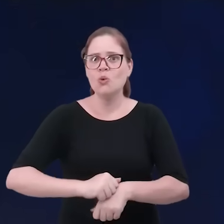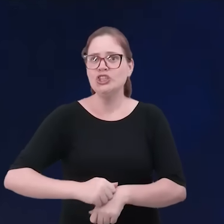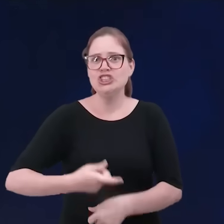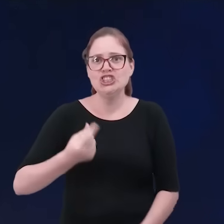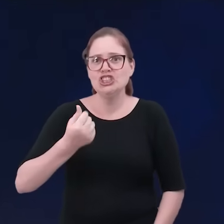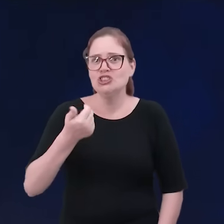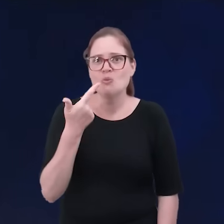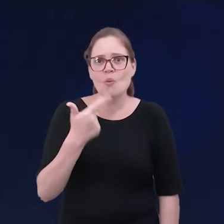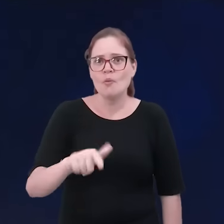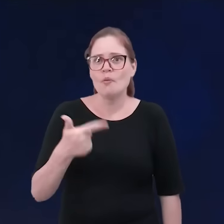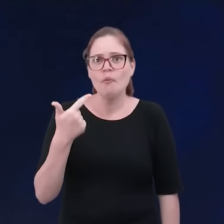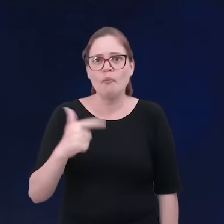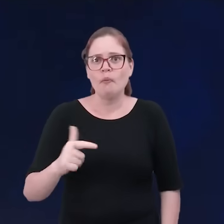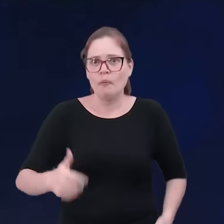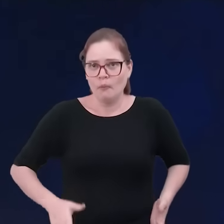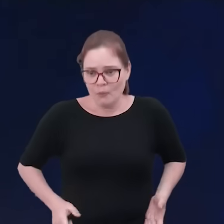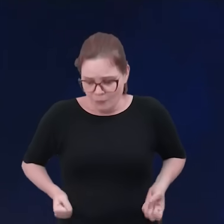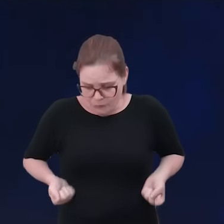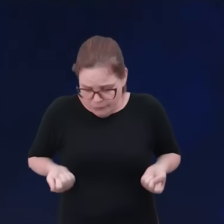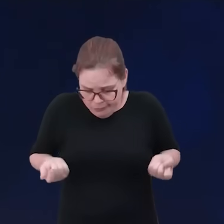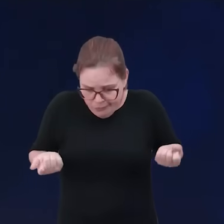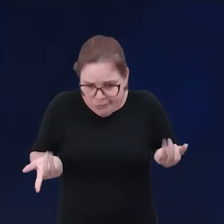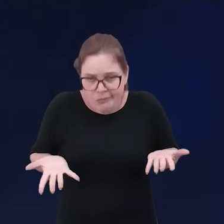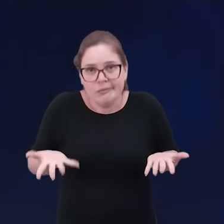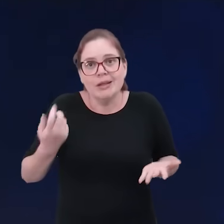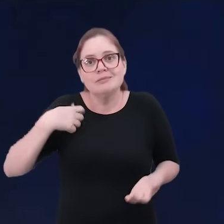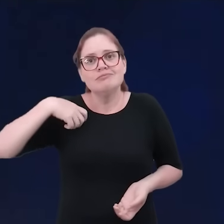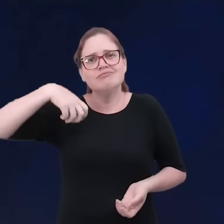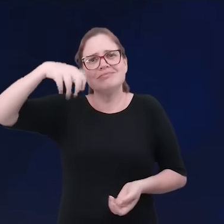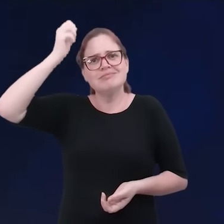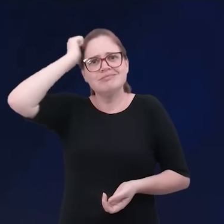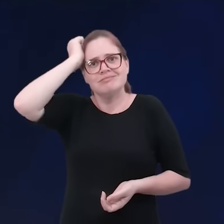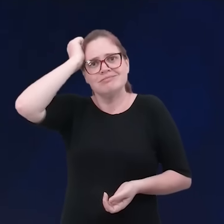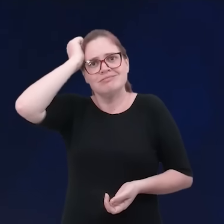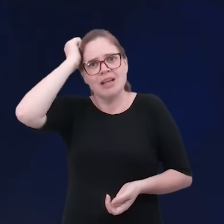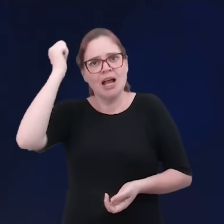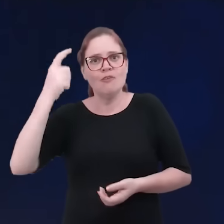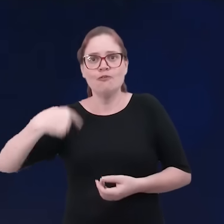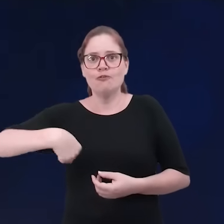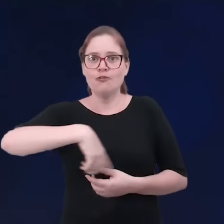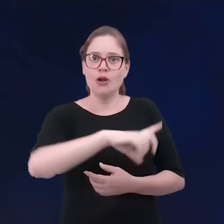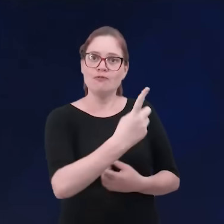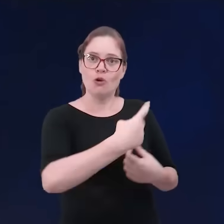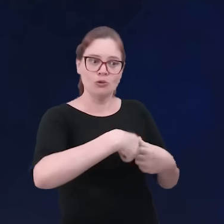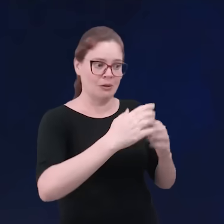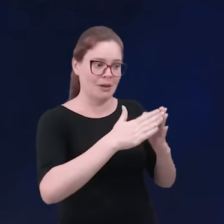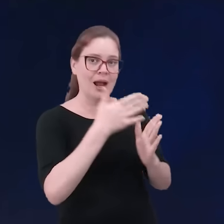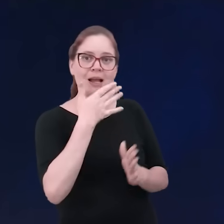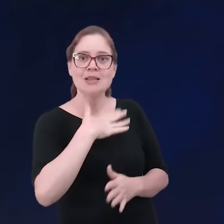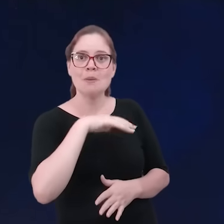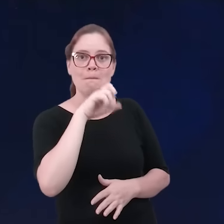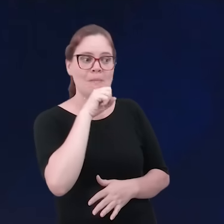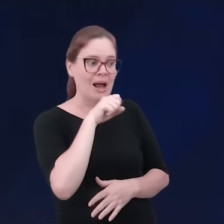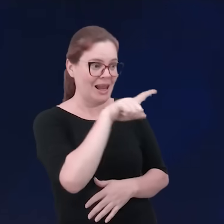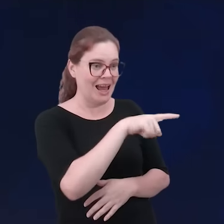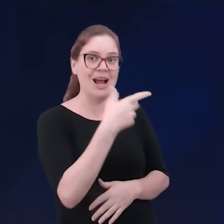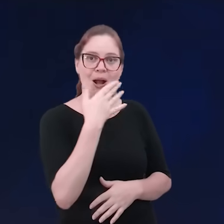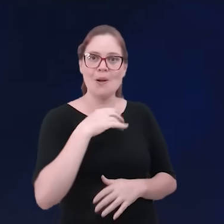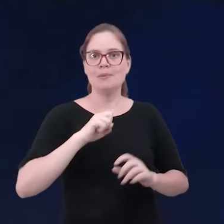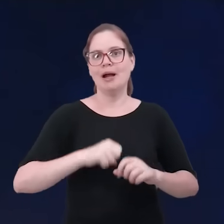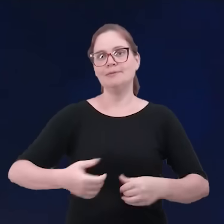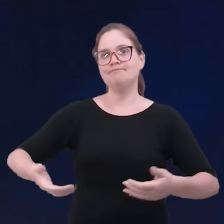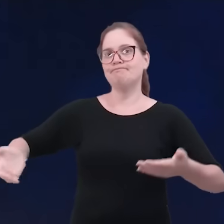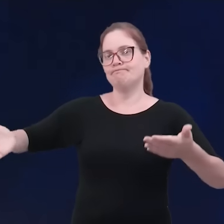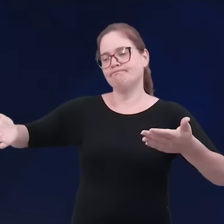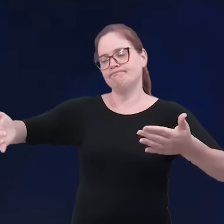recebido de braços abertos pelo seu pai. Mas qual o problema disso? O problema é que nem sempre